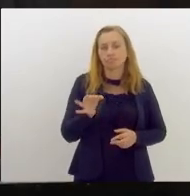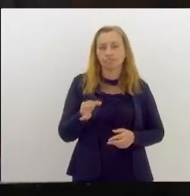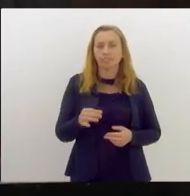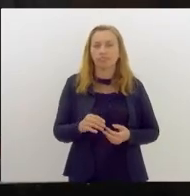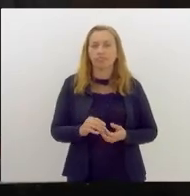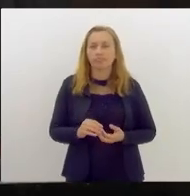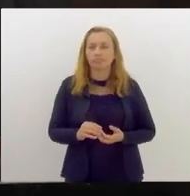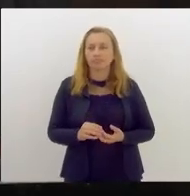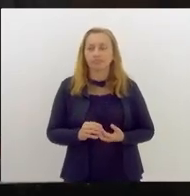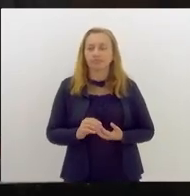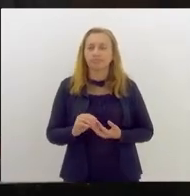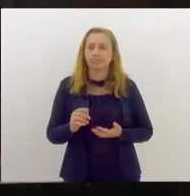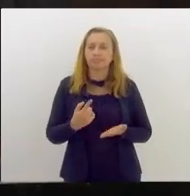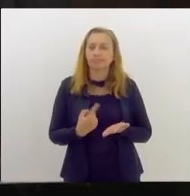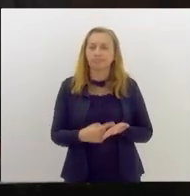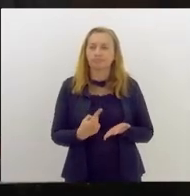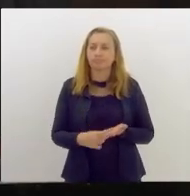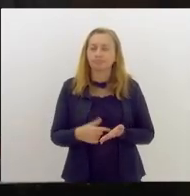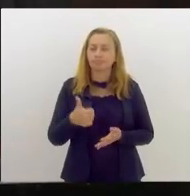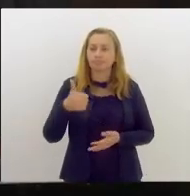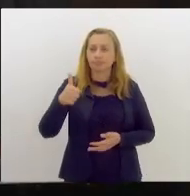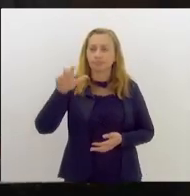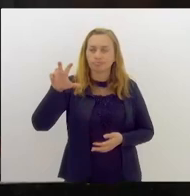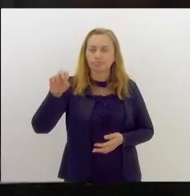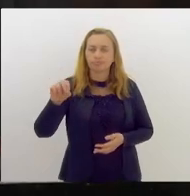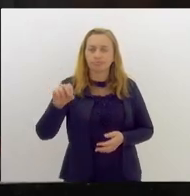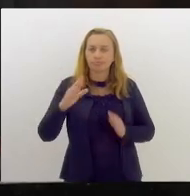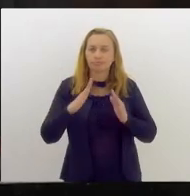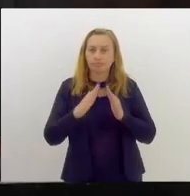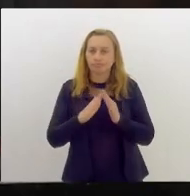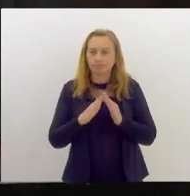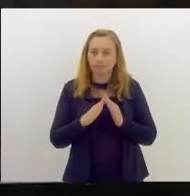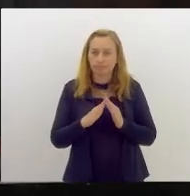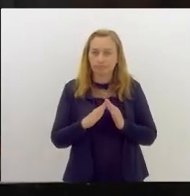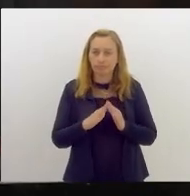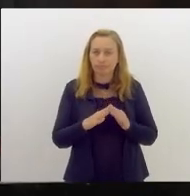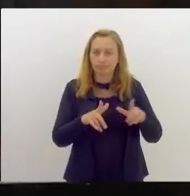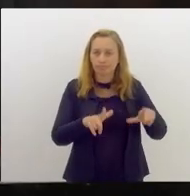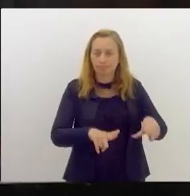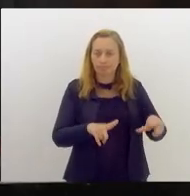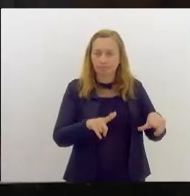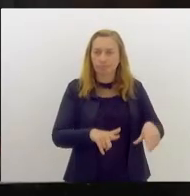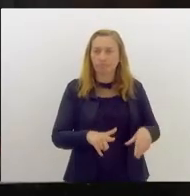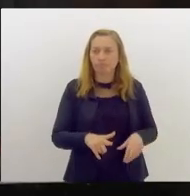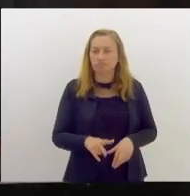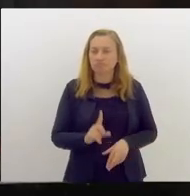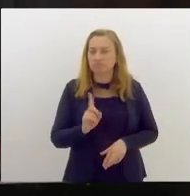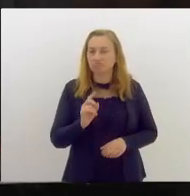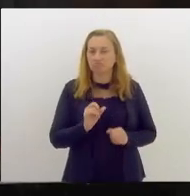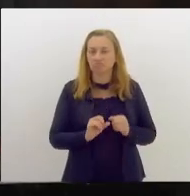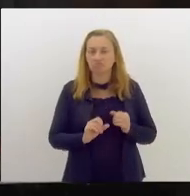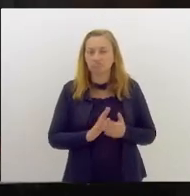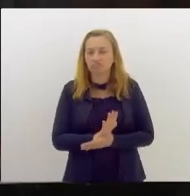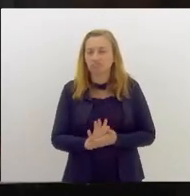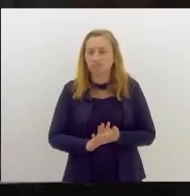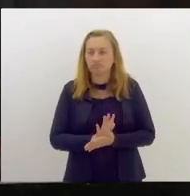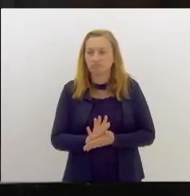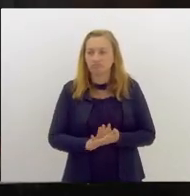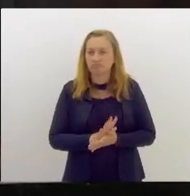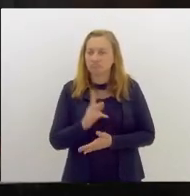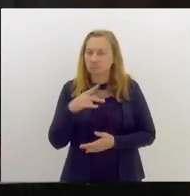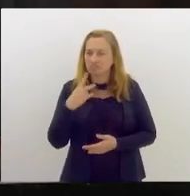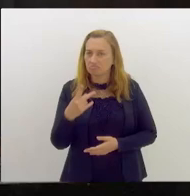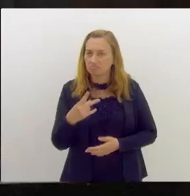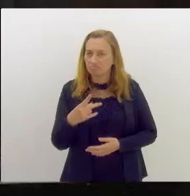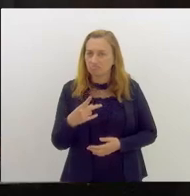o compromisso de fazer 150 casas a partir daquela ocupação João Cândido não se materializou não estou dizendo que